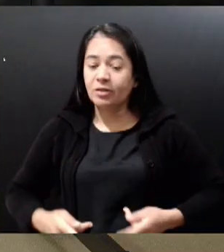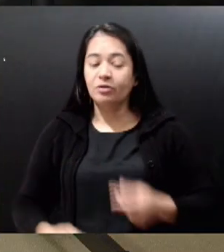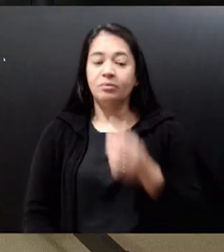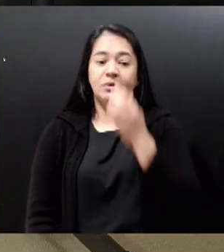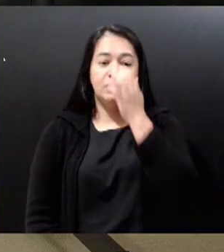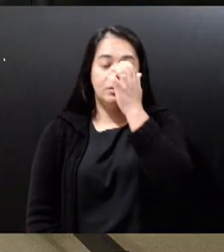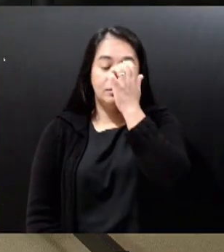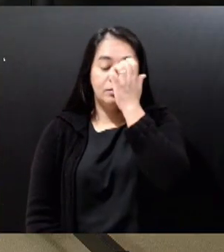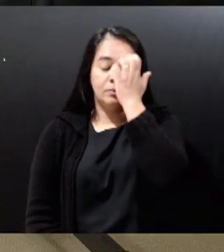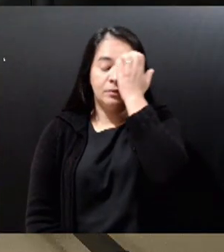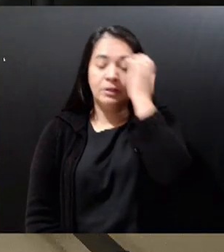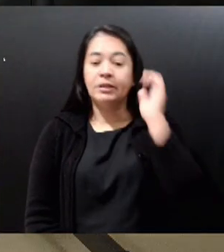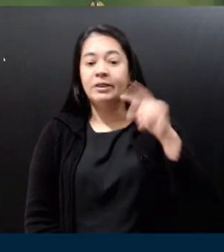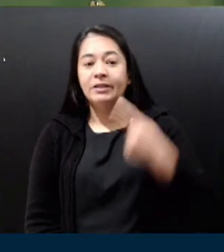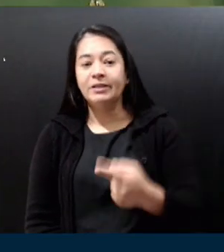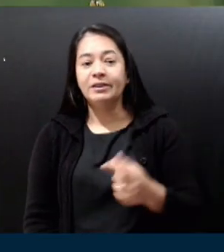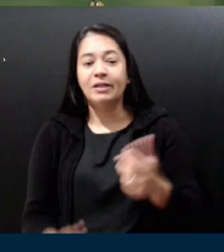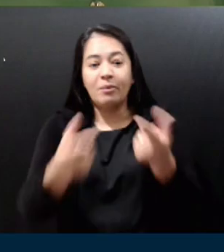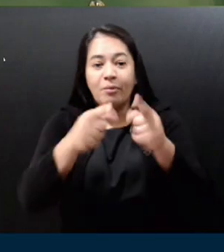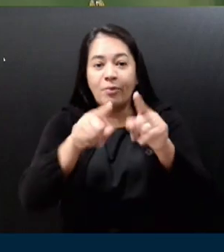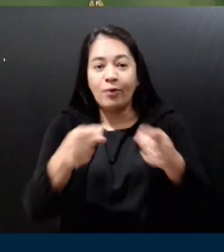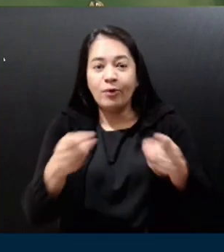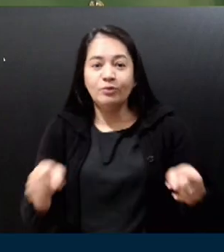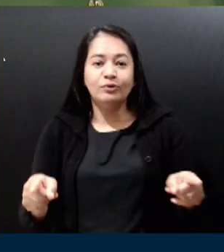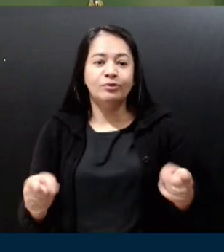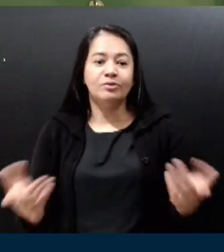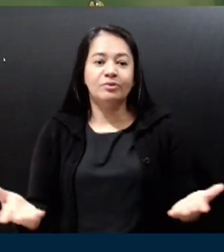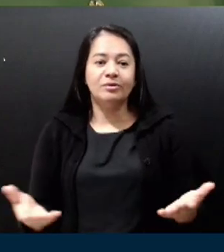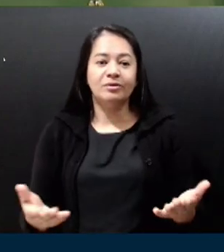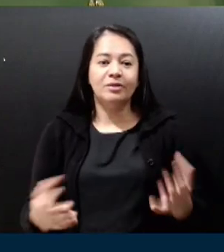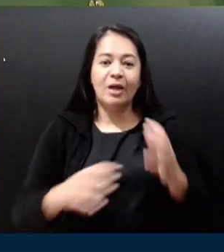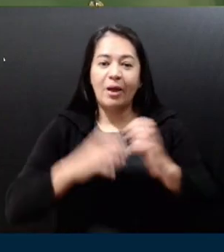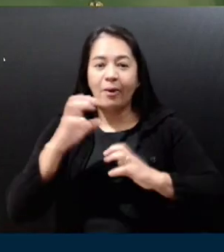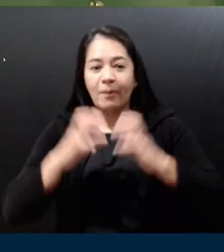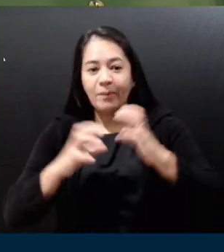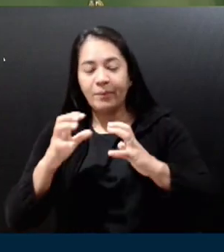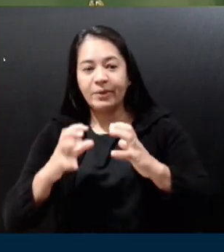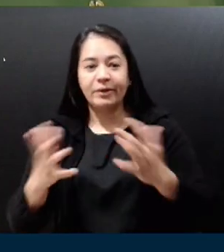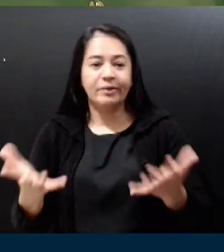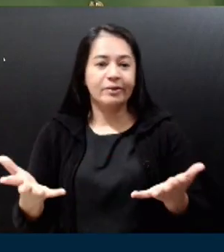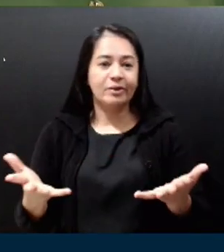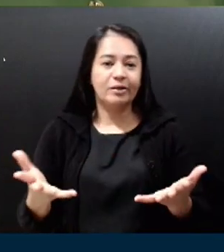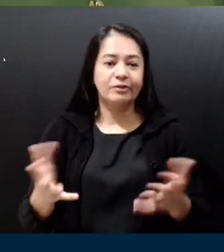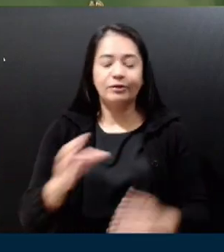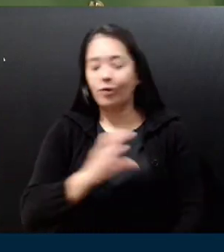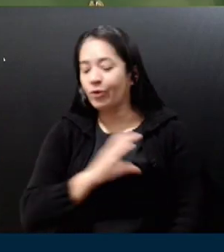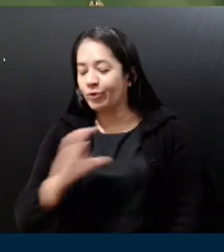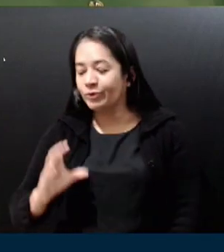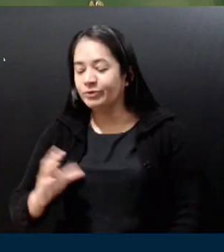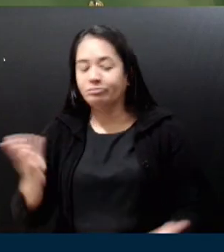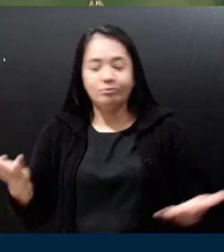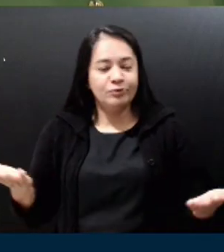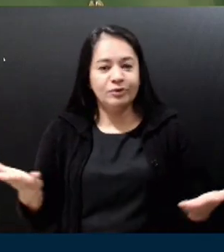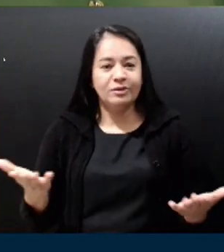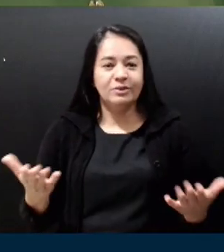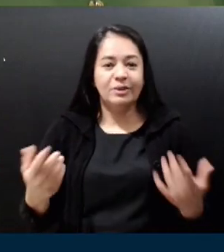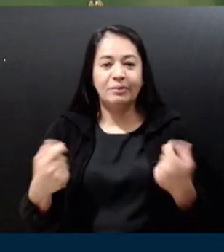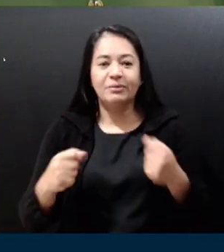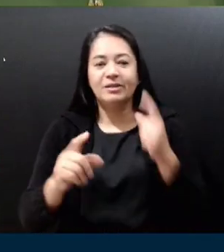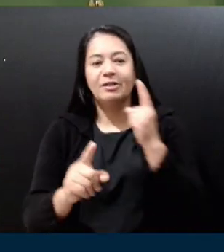no churrasco, né, você briga, né, com, sei lá, o cunhado, alguém, você tem que encontrar no final de